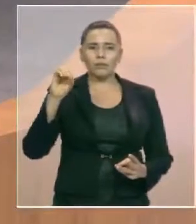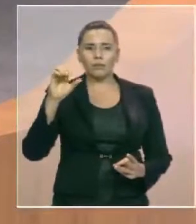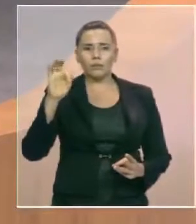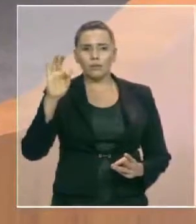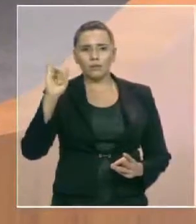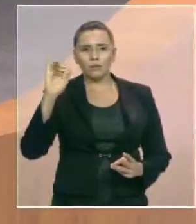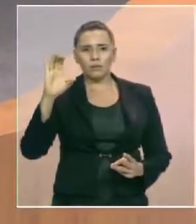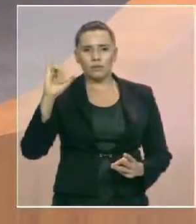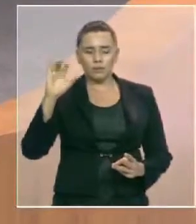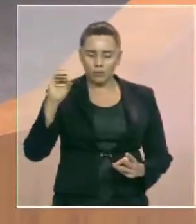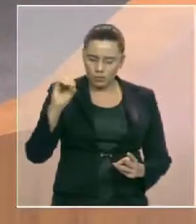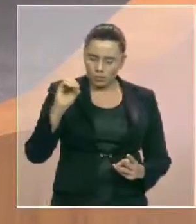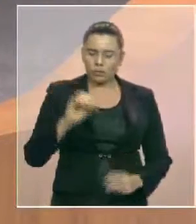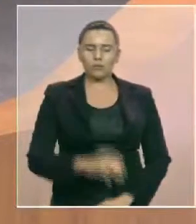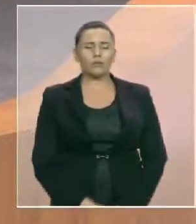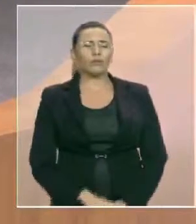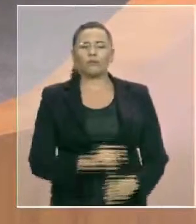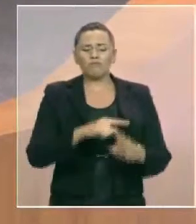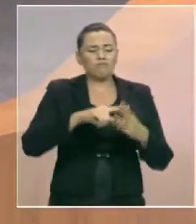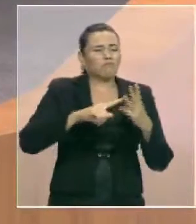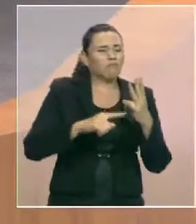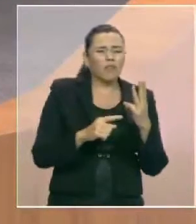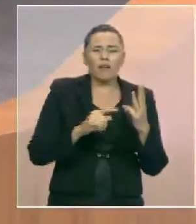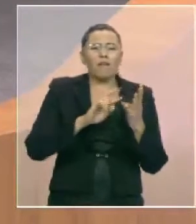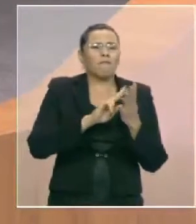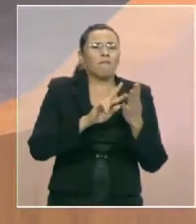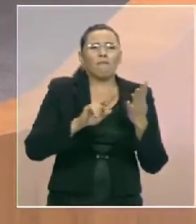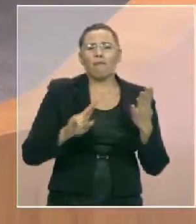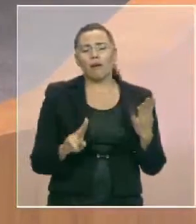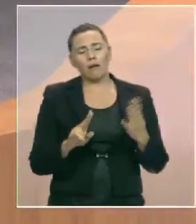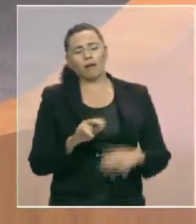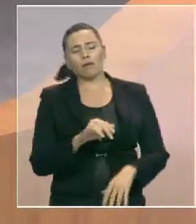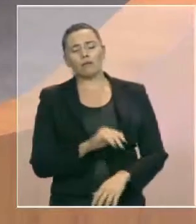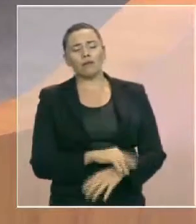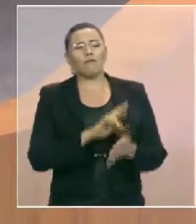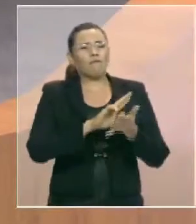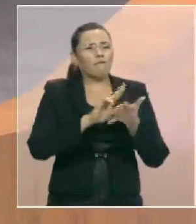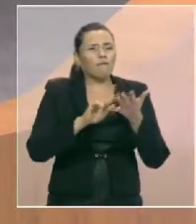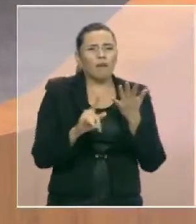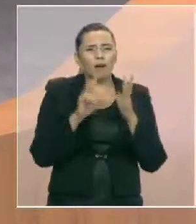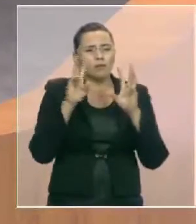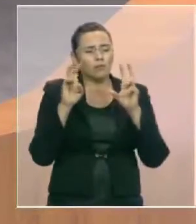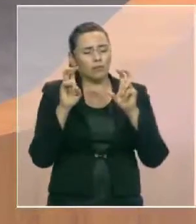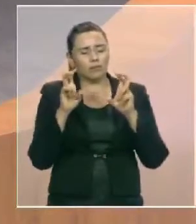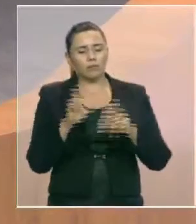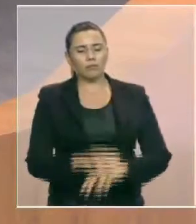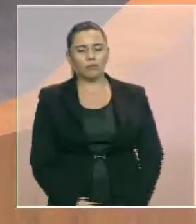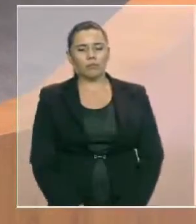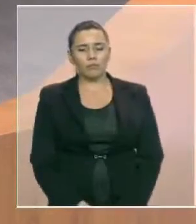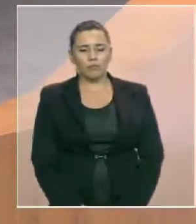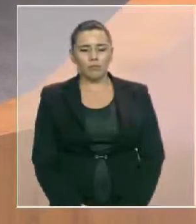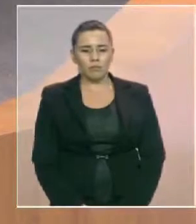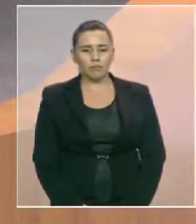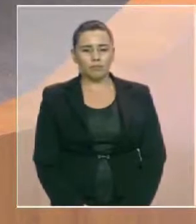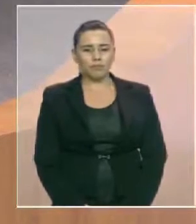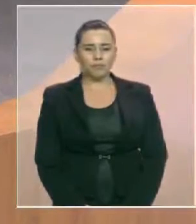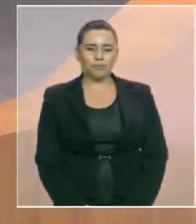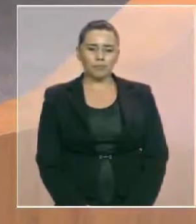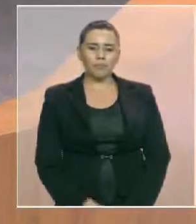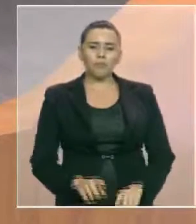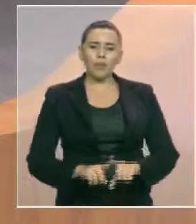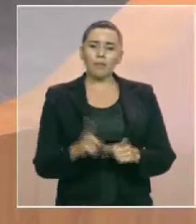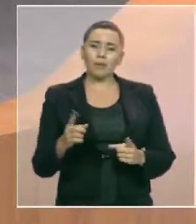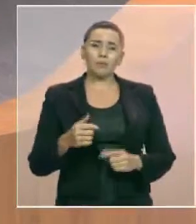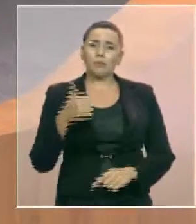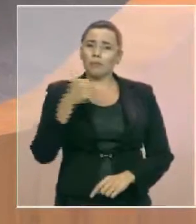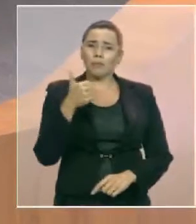um primeiro ponto, que é o ponto fundamental. Agora, o segundo ponto, que eu quero trazer aqui a esta casa, diz respeito à responsabilidade com o futuro